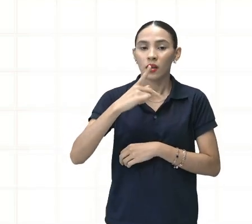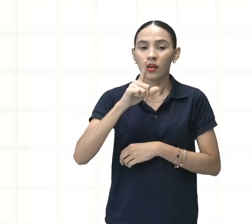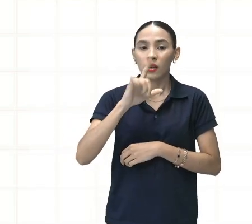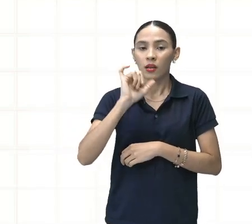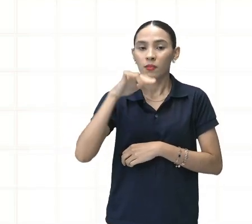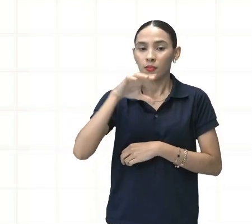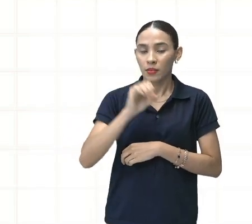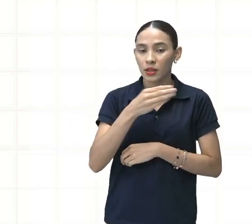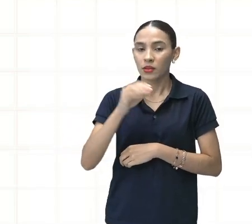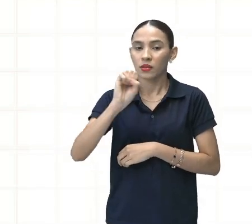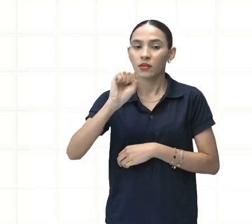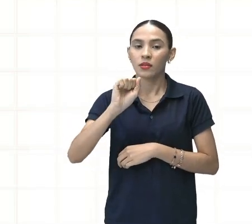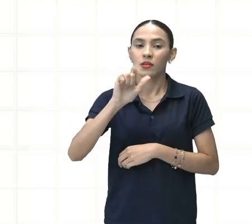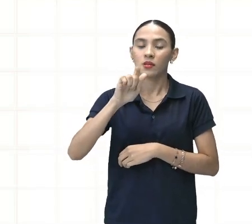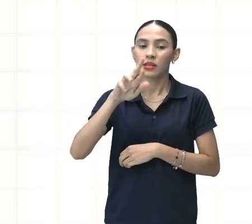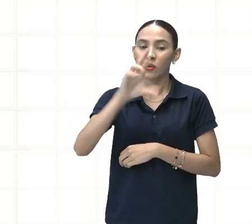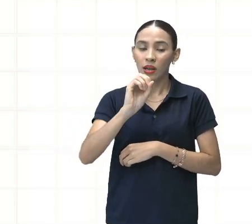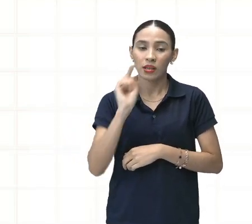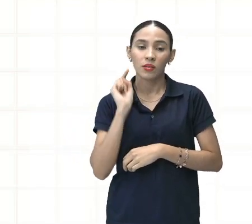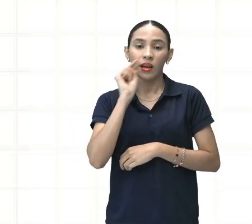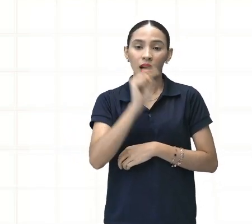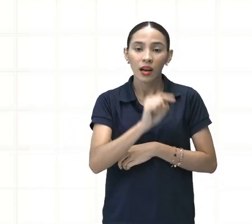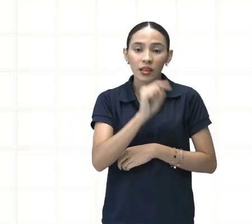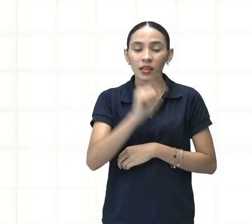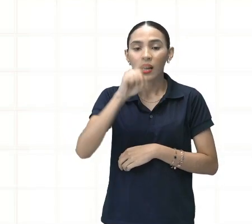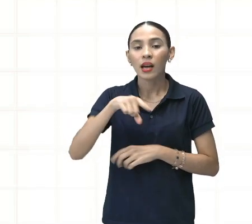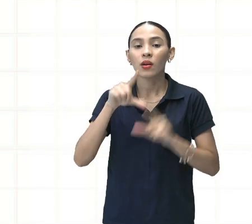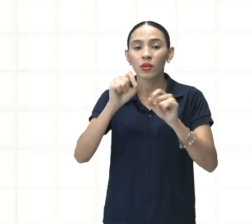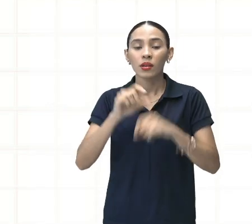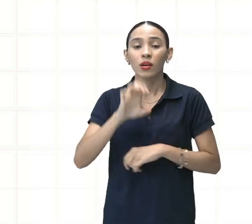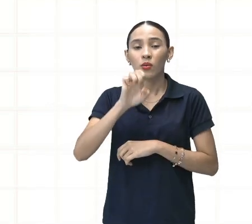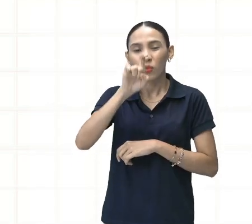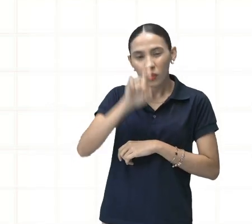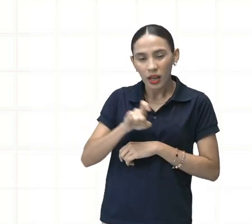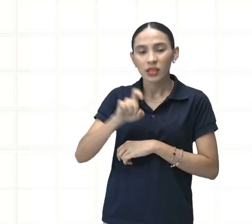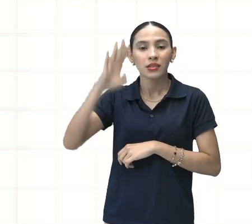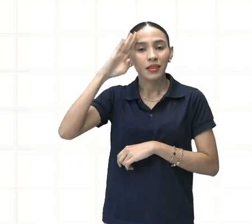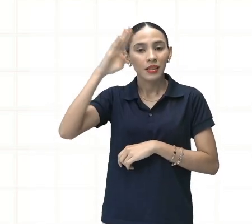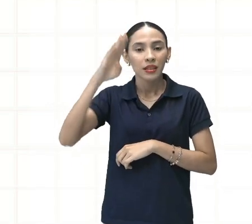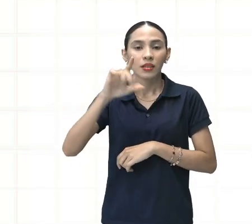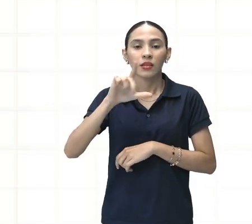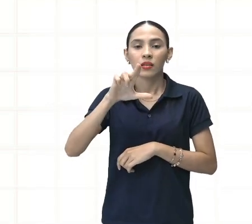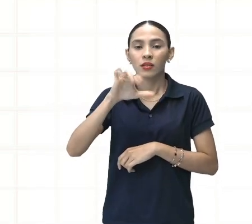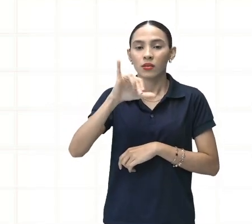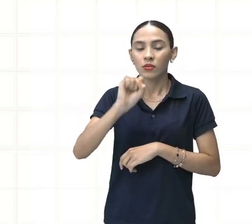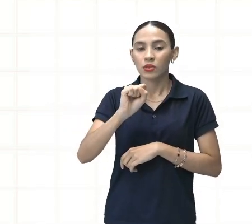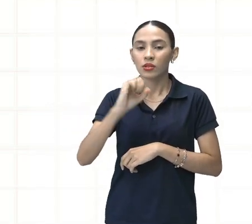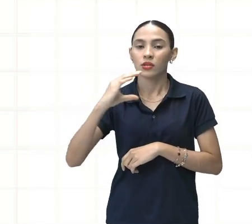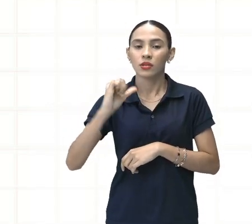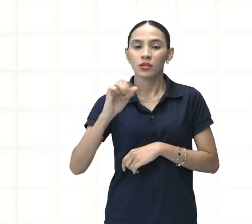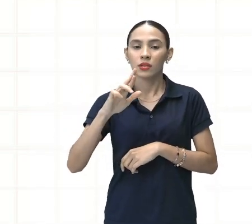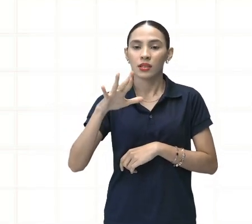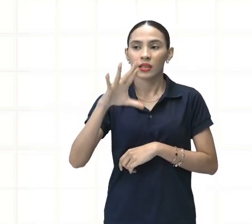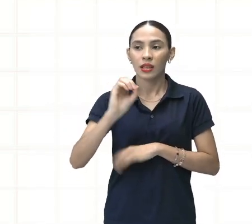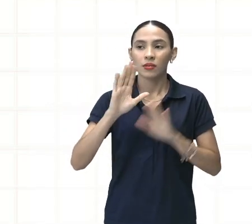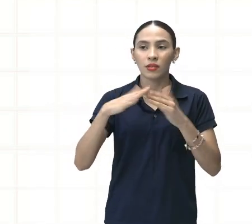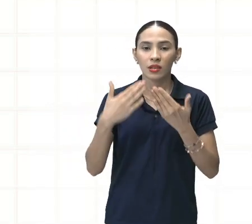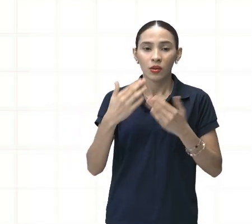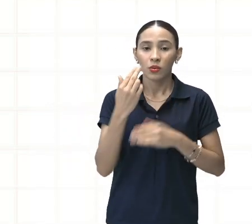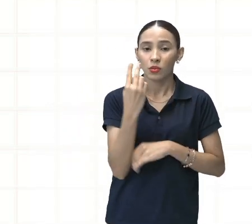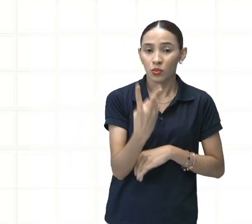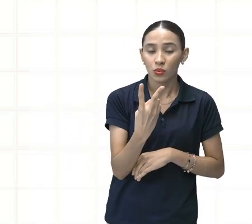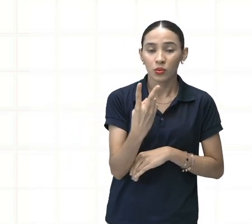Salgado, enquanto quem liderava os aliancistas era um ex-tenente chamado Luiz Carlos Prestes. Então, essas